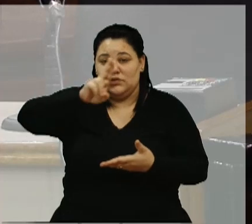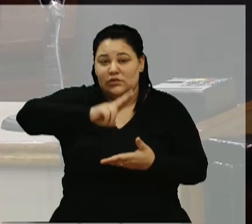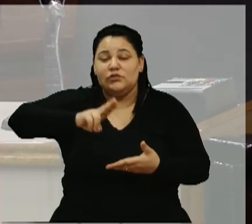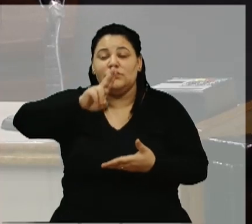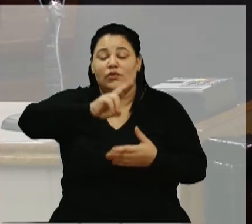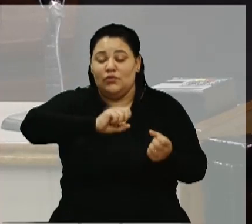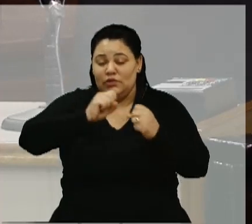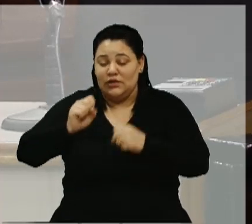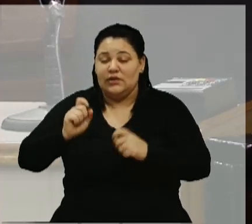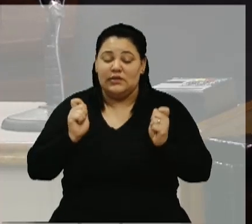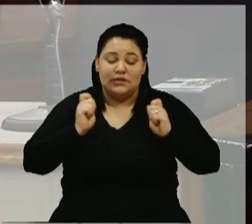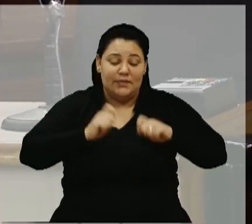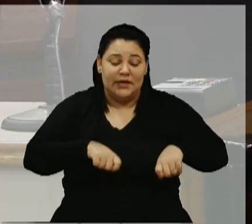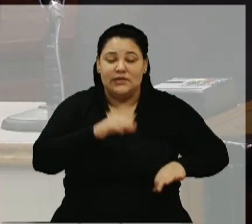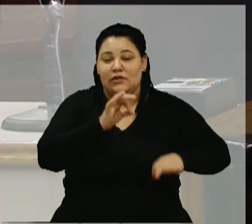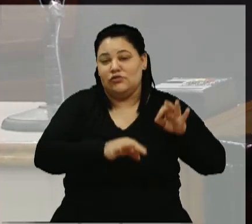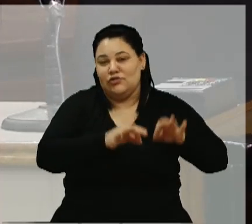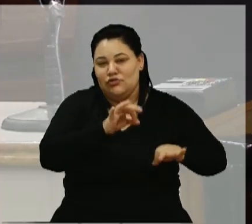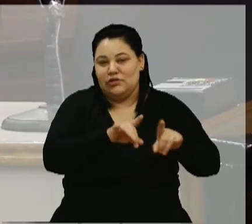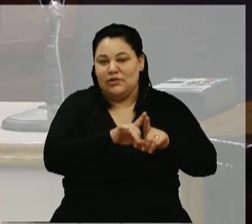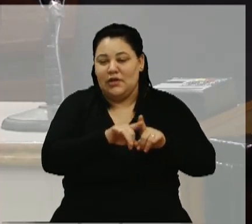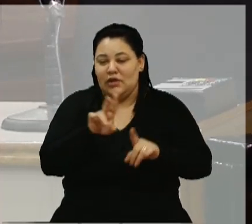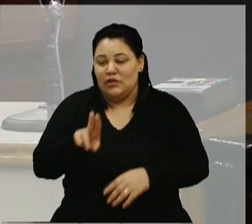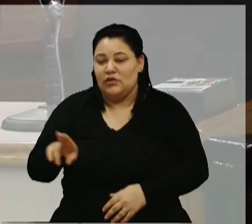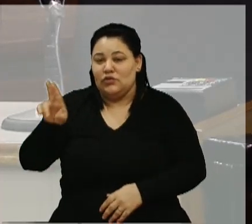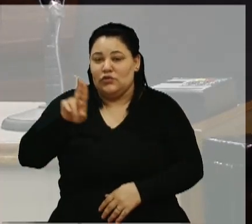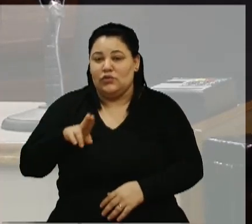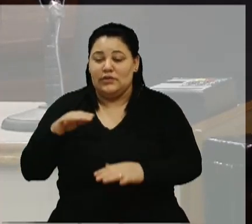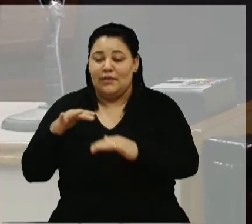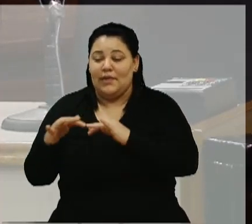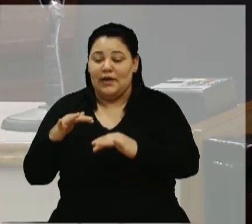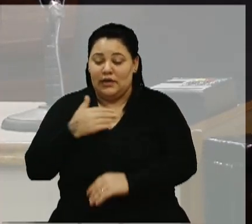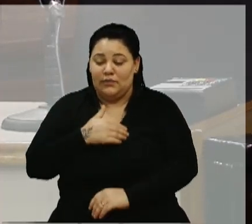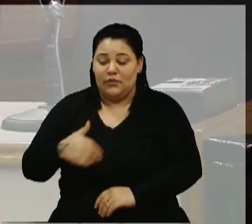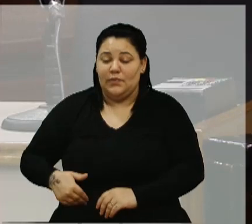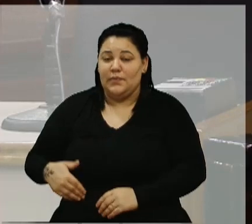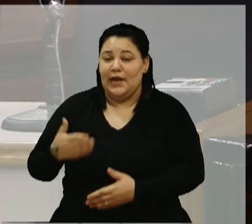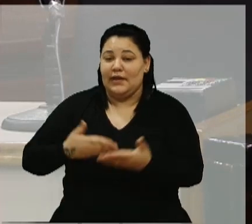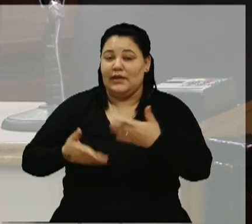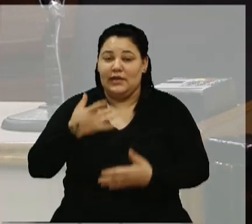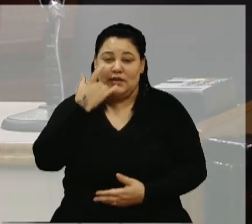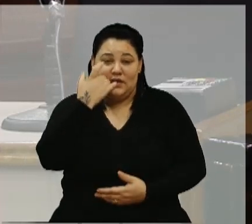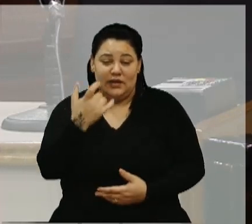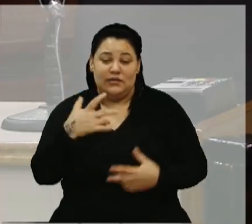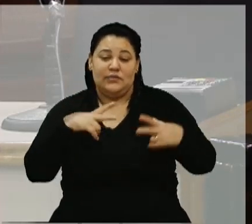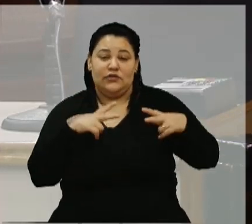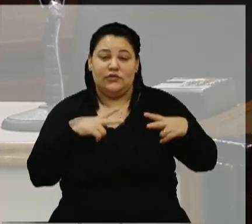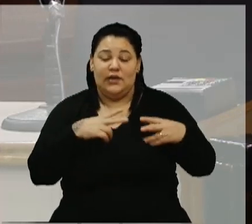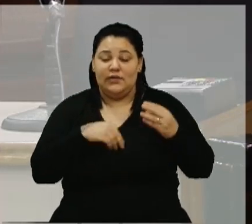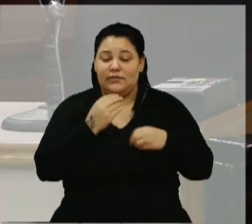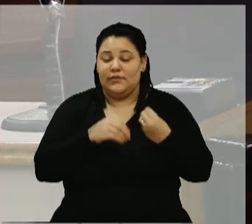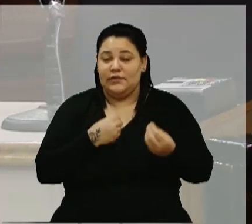das competências jurídicas e uso da máquina pública para atender interesses pessoais e de mero sentimento